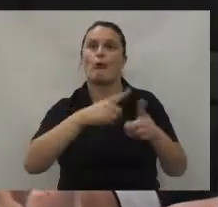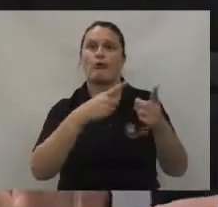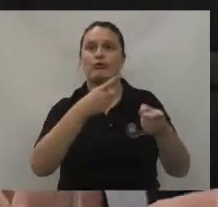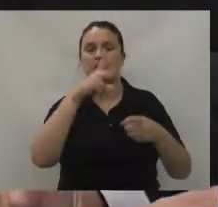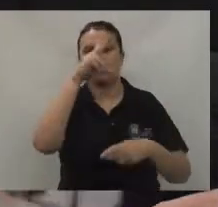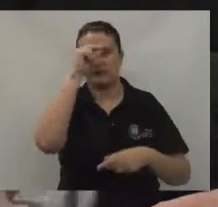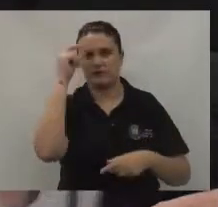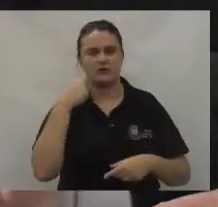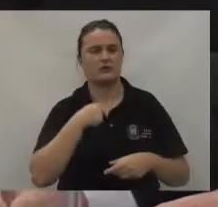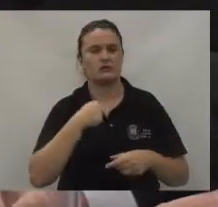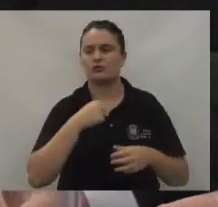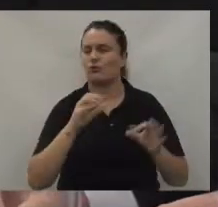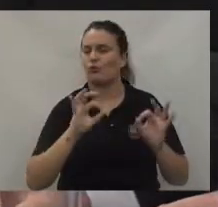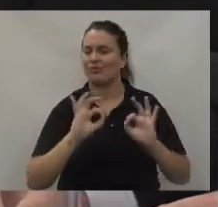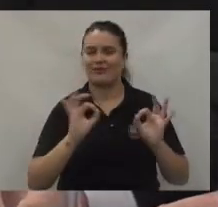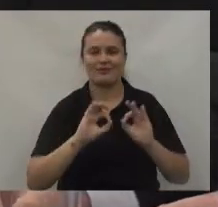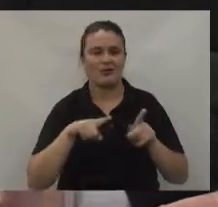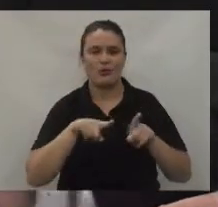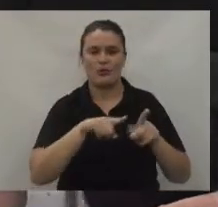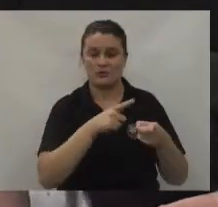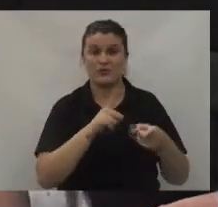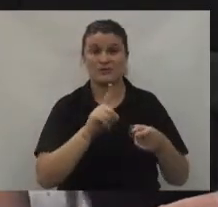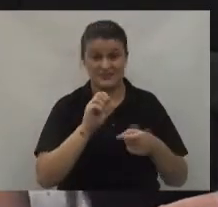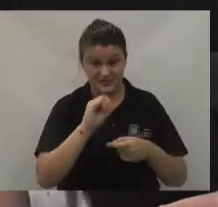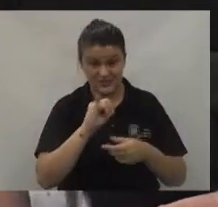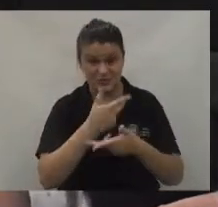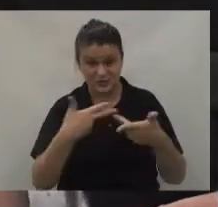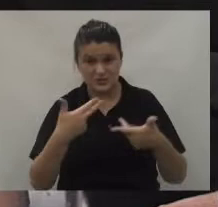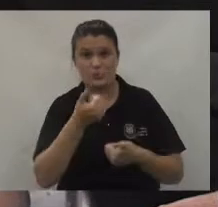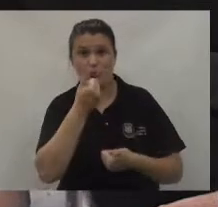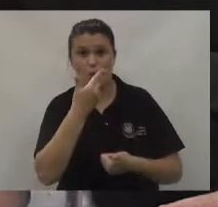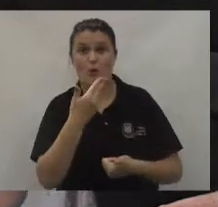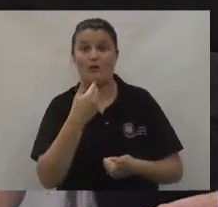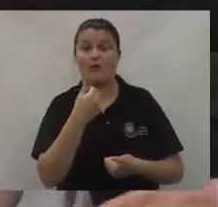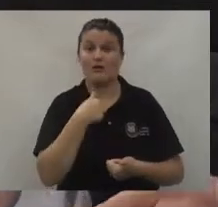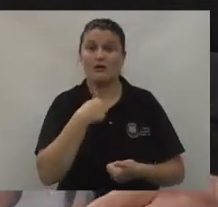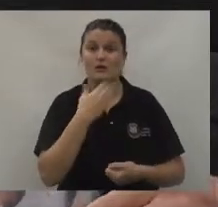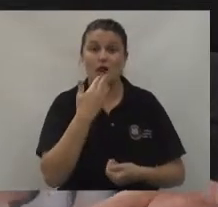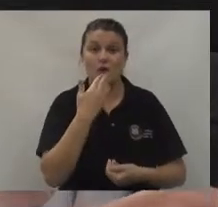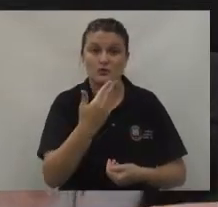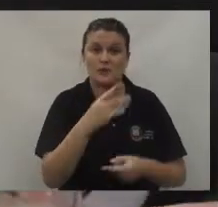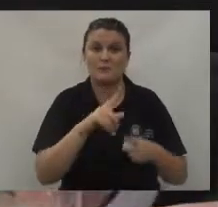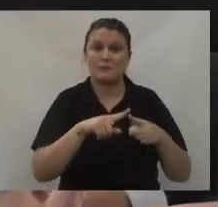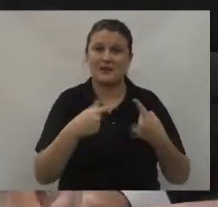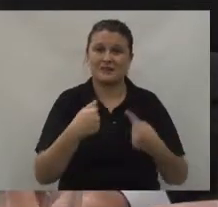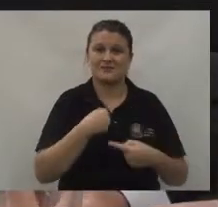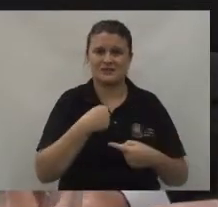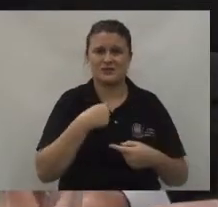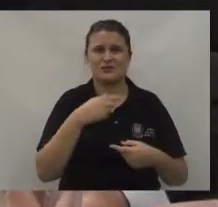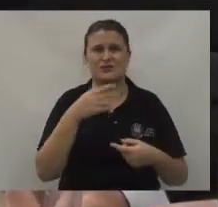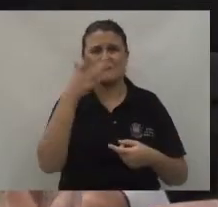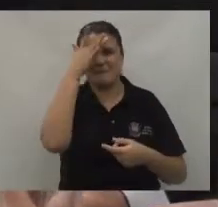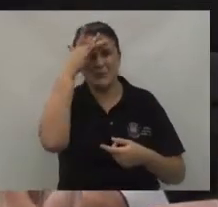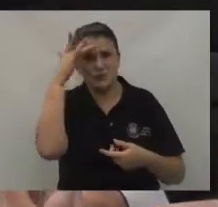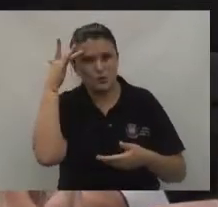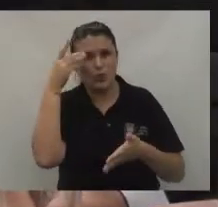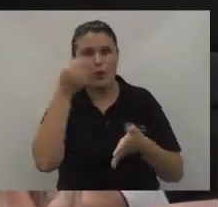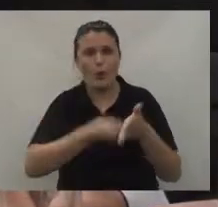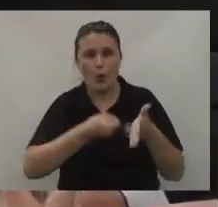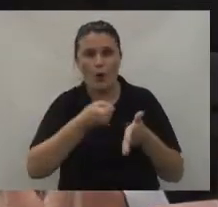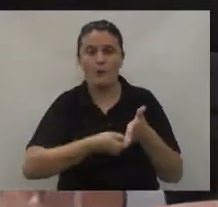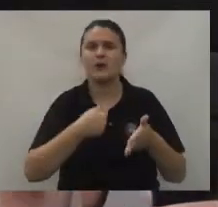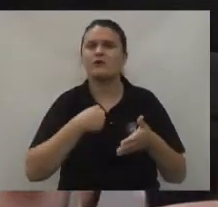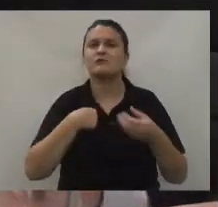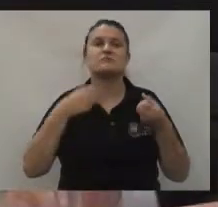conta eu não sou contra nadas quando é coisa boa eu falo aqui agora fica aí ou as pessoas cobram da gente só